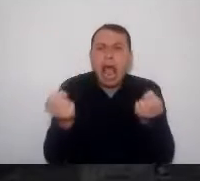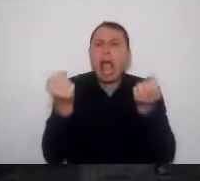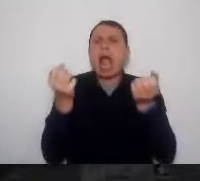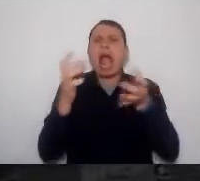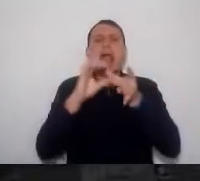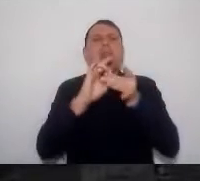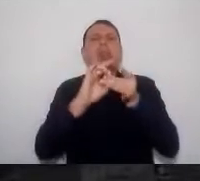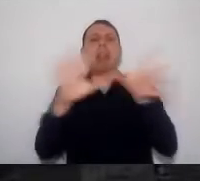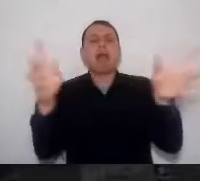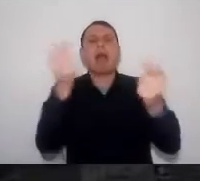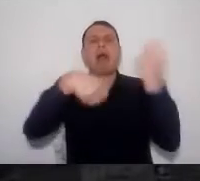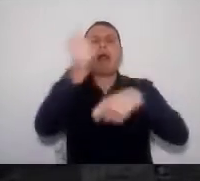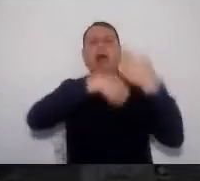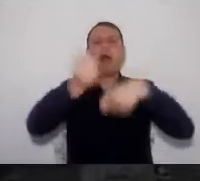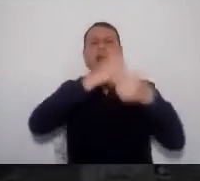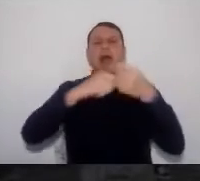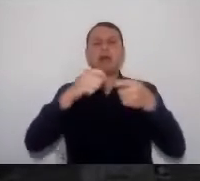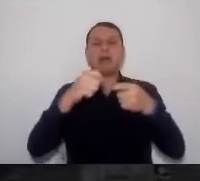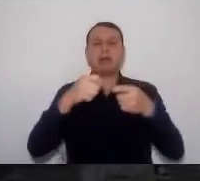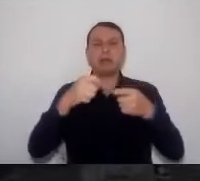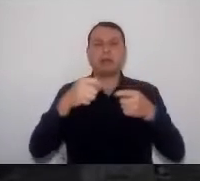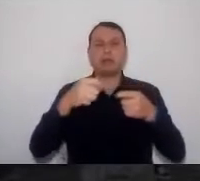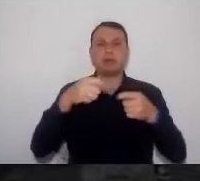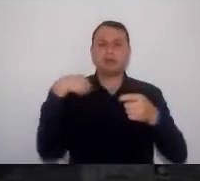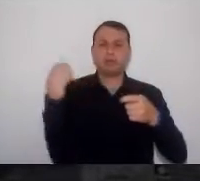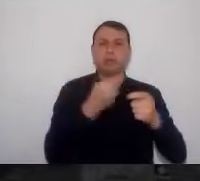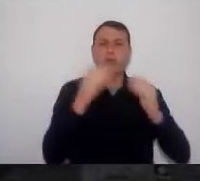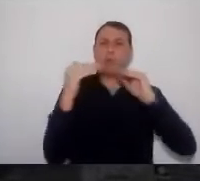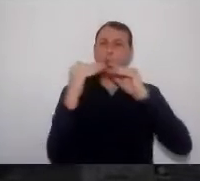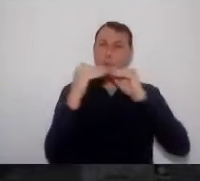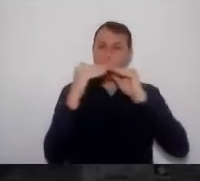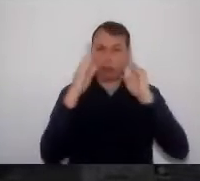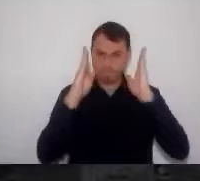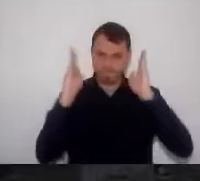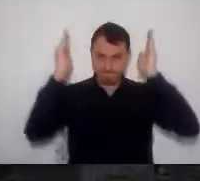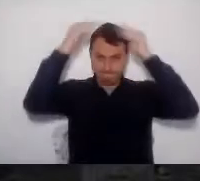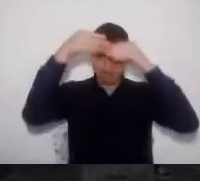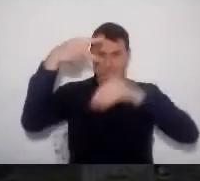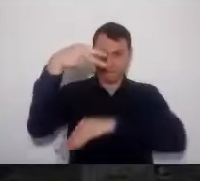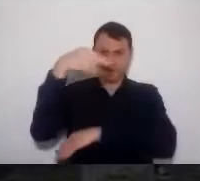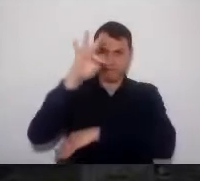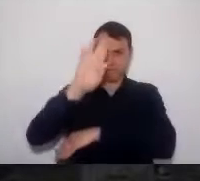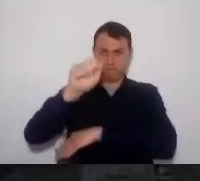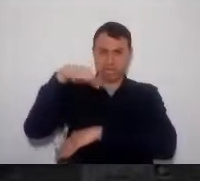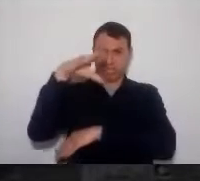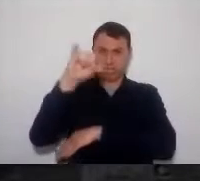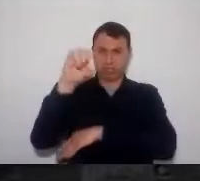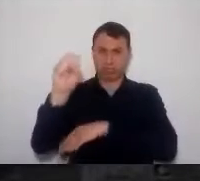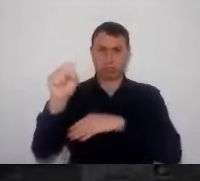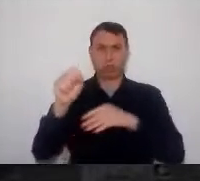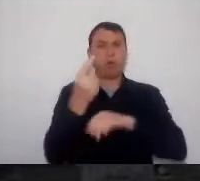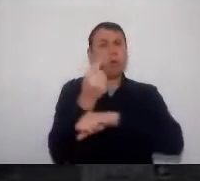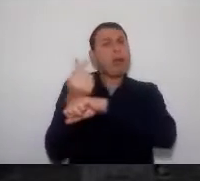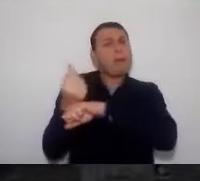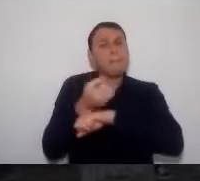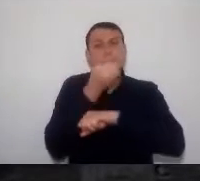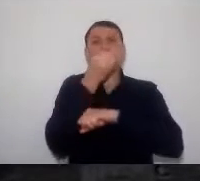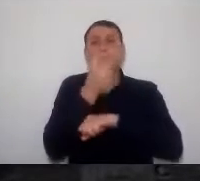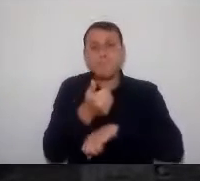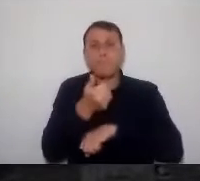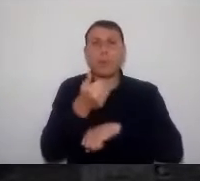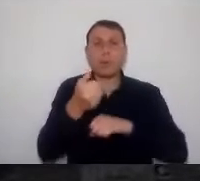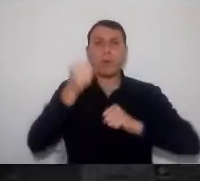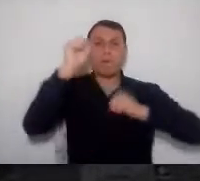suportem também no que diz o nosso Papa Francisco. O capital pode ser bom quando ele instala uma